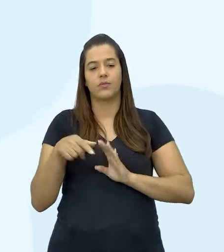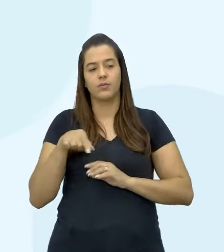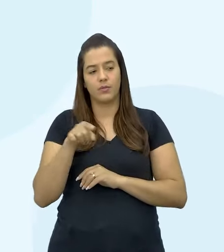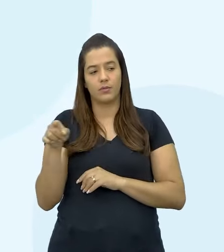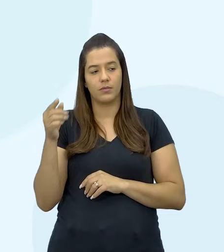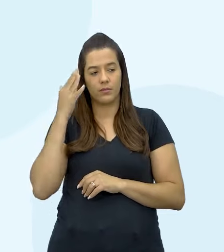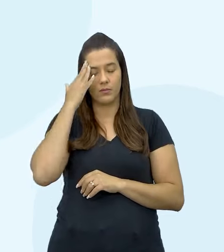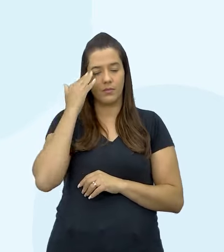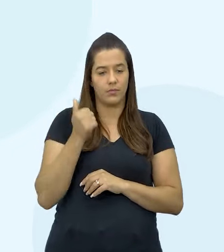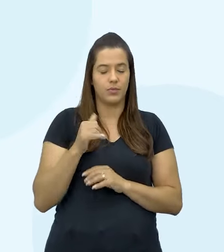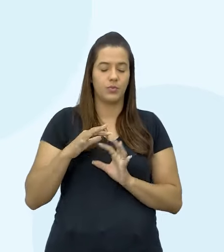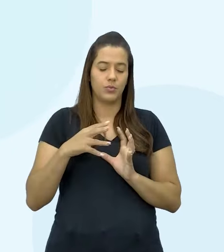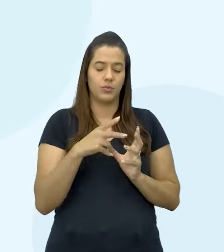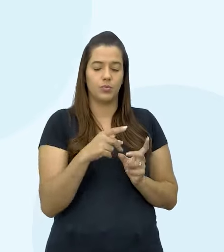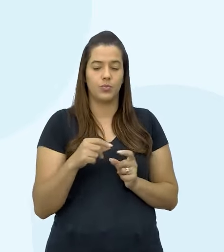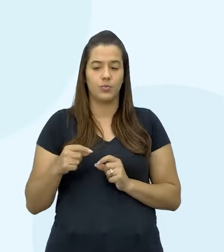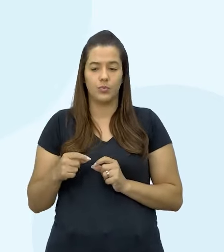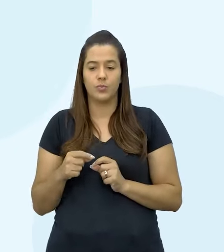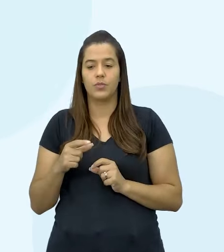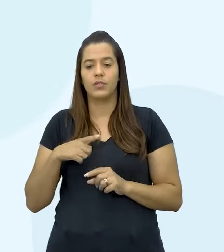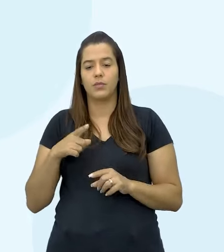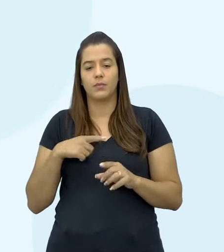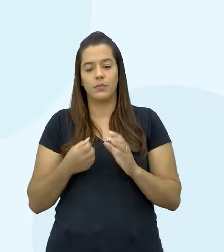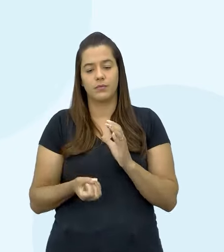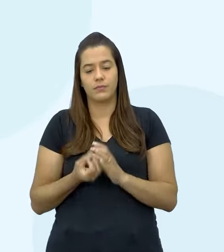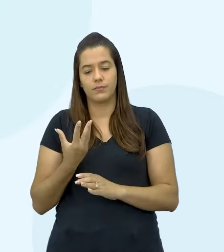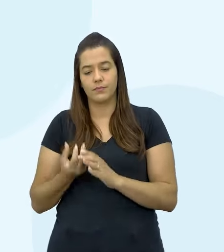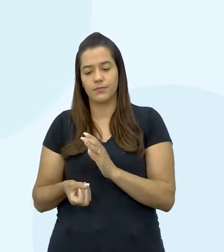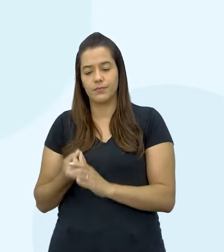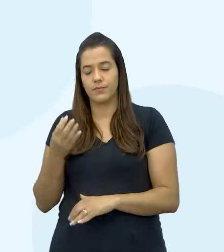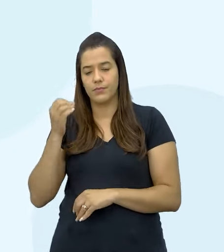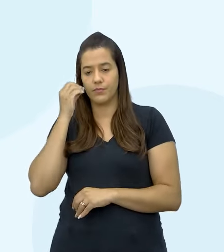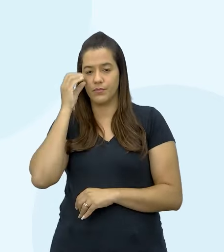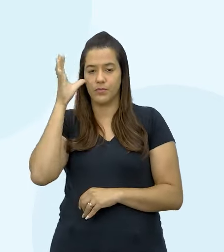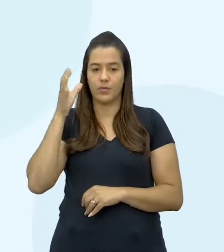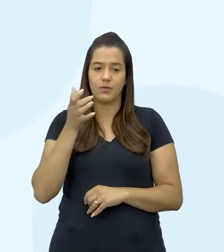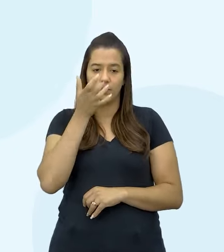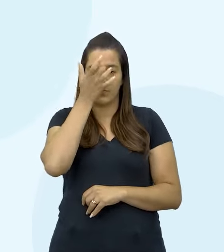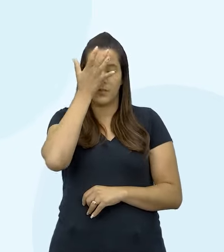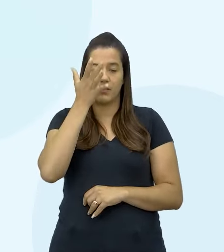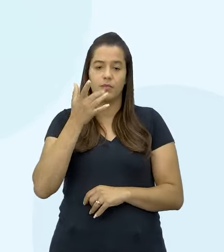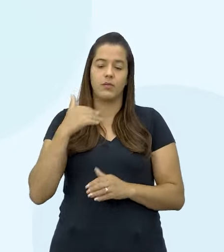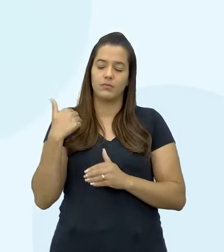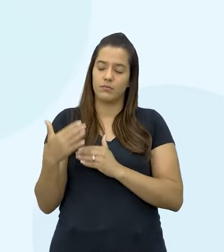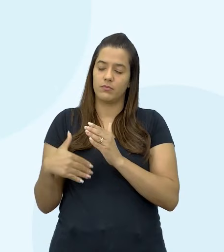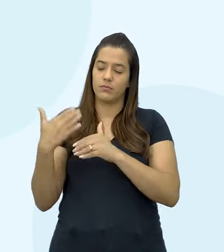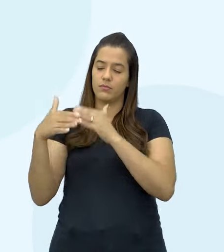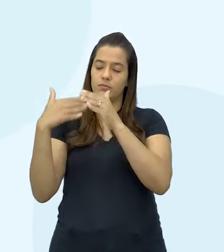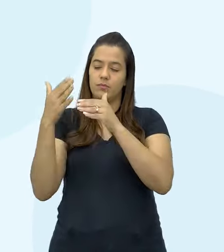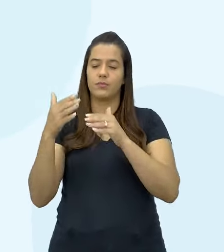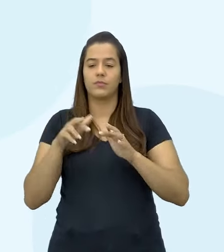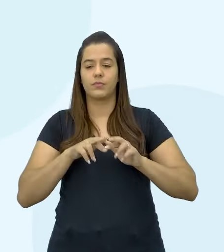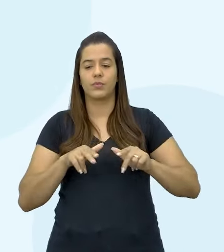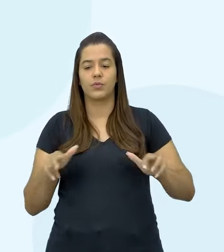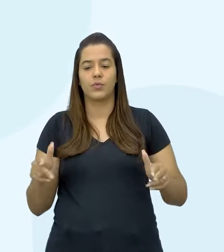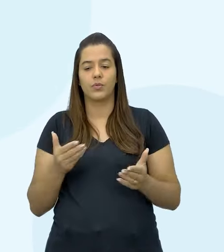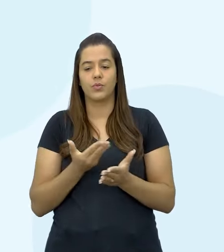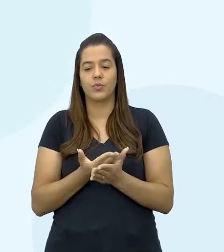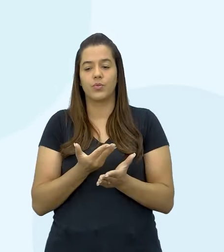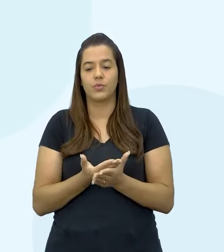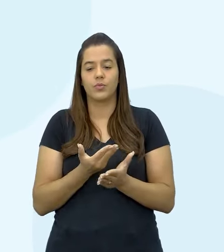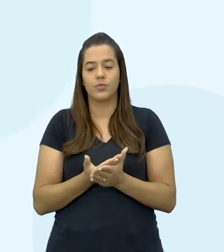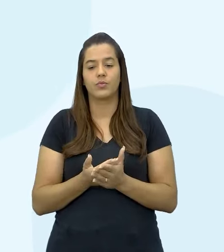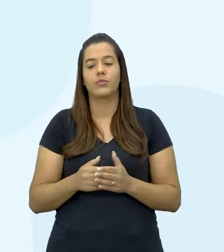de saberes e produtores de conhecimento, facilitando o prosseguimento dos estudos